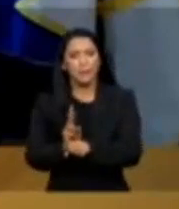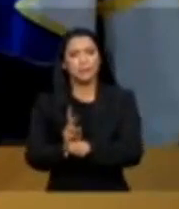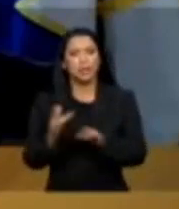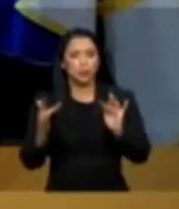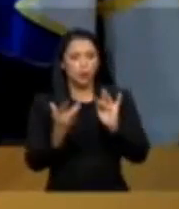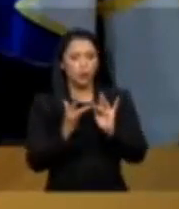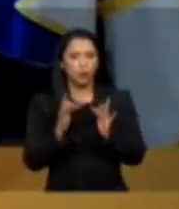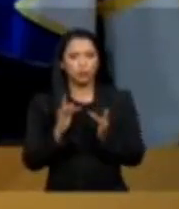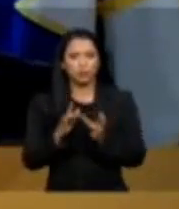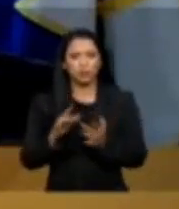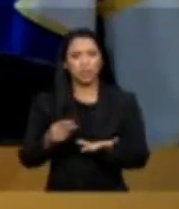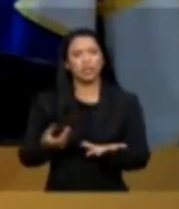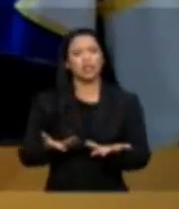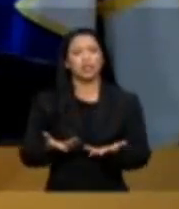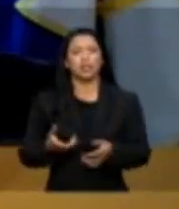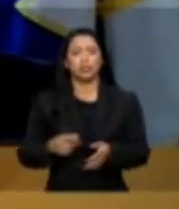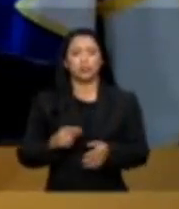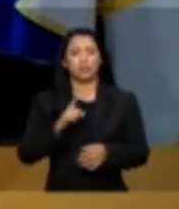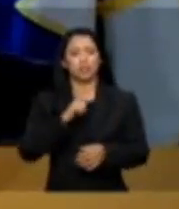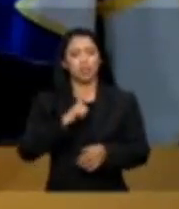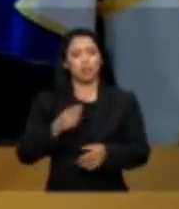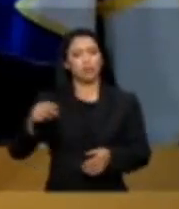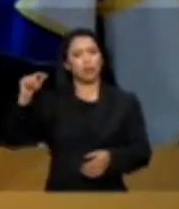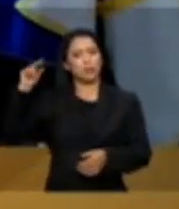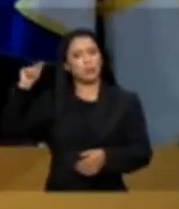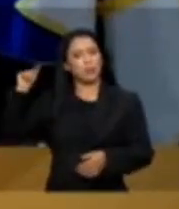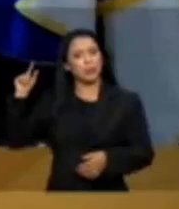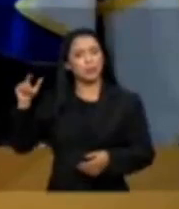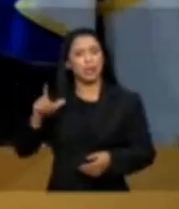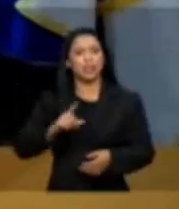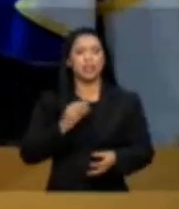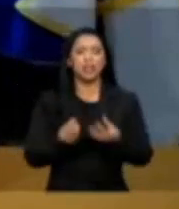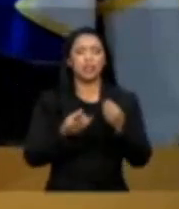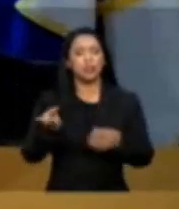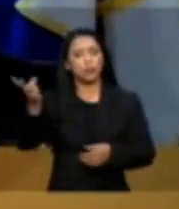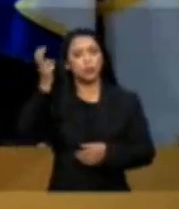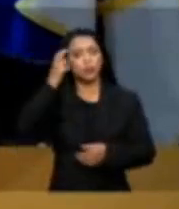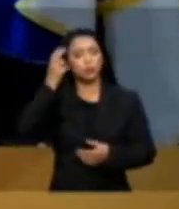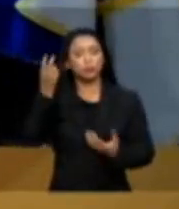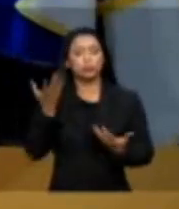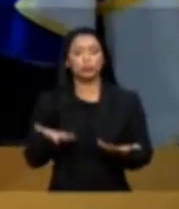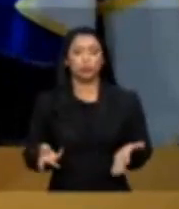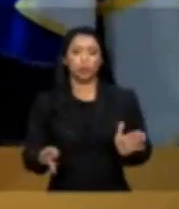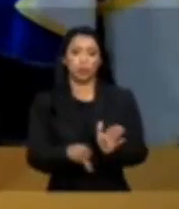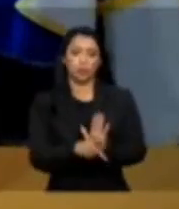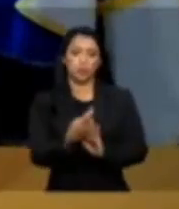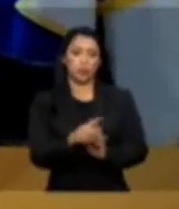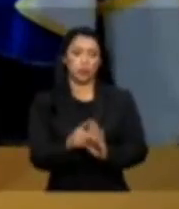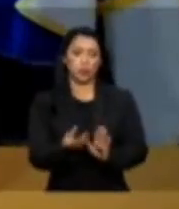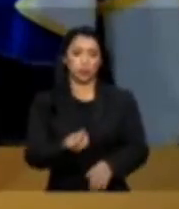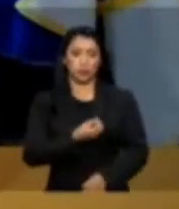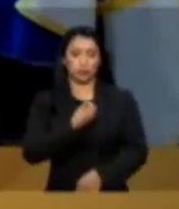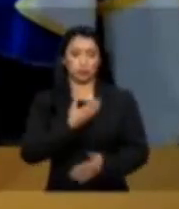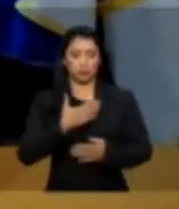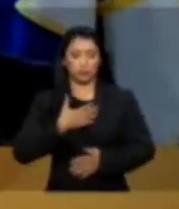dotada de ancestralidade e de preservação de seu peculiar modo de ser, inerentes à sua sobrevivência física